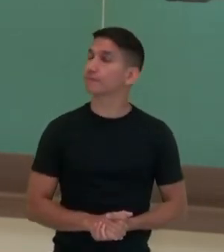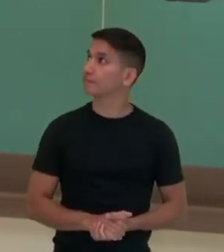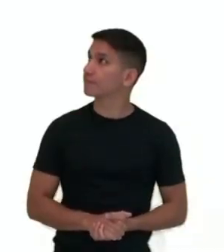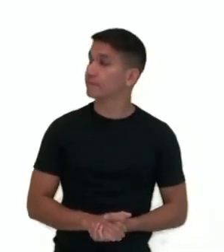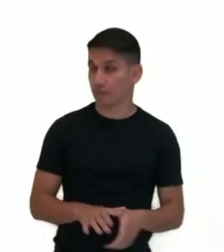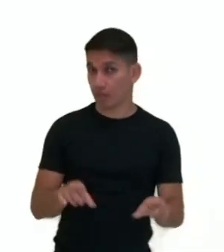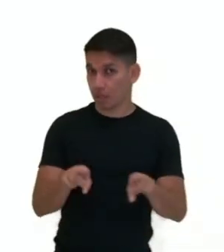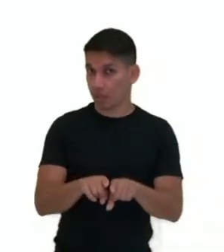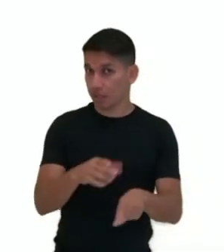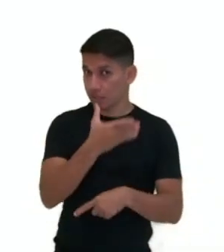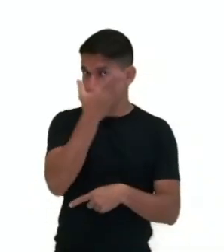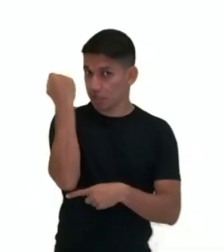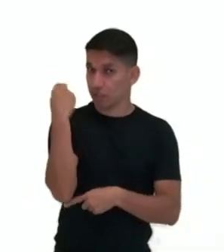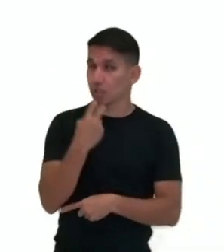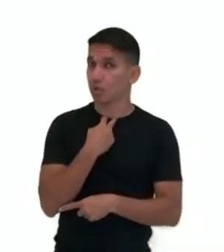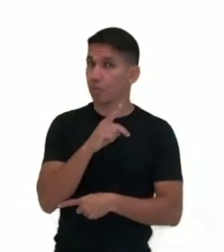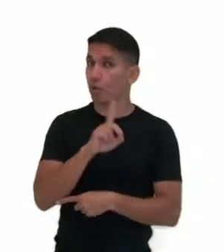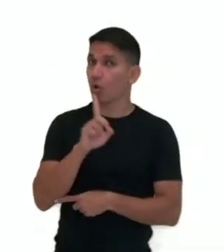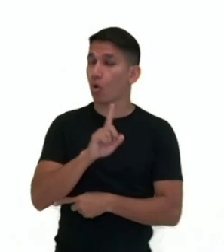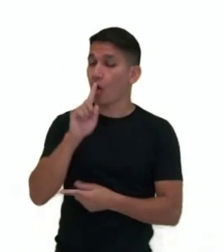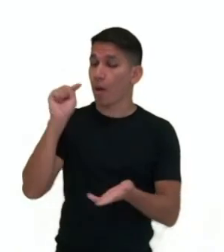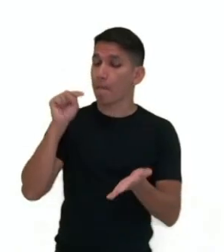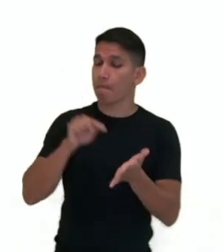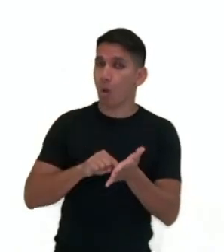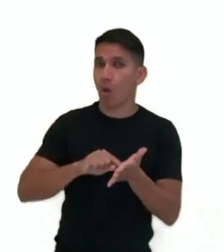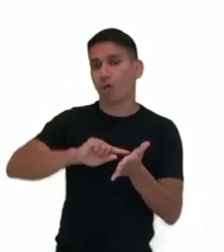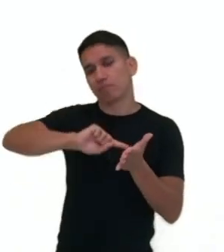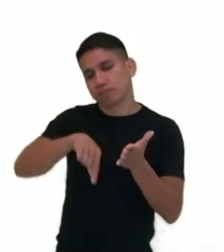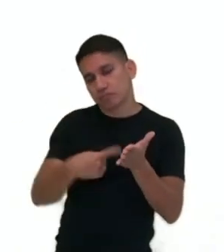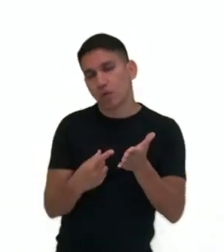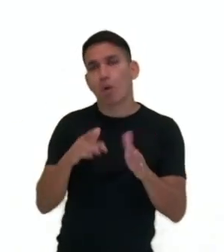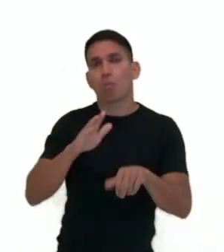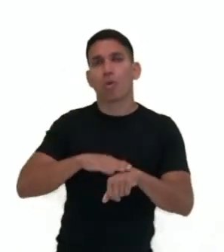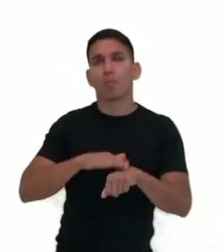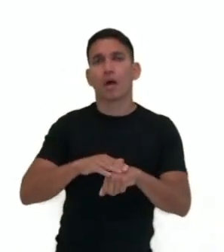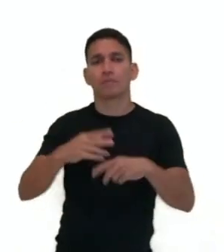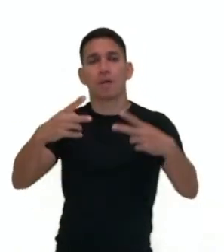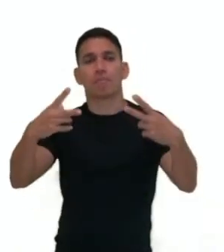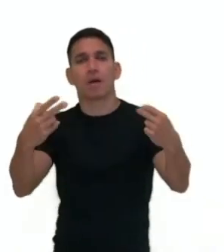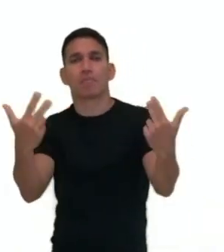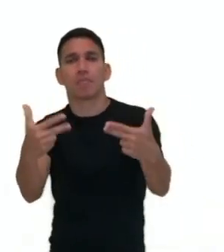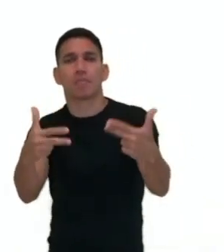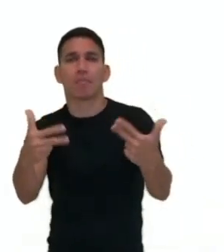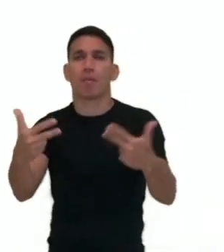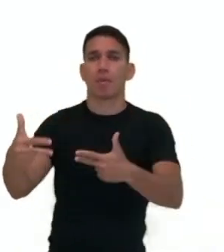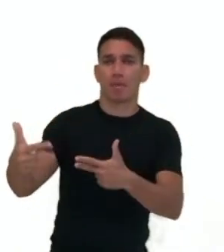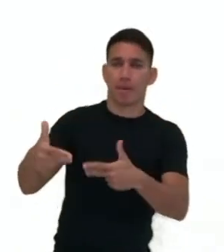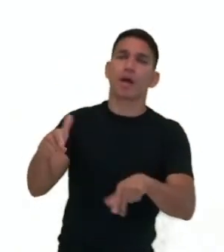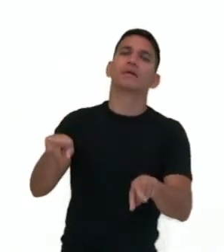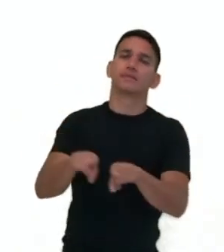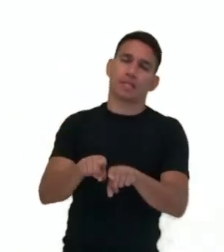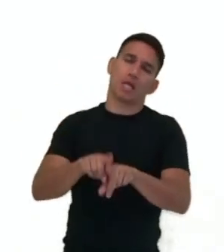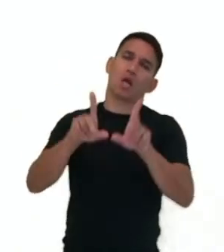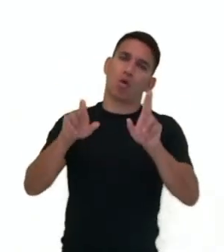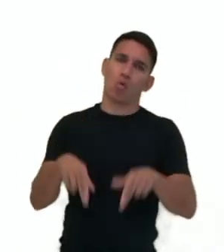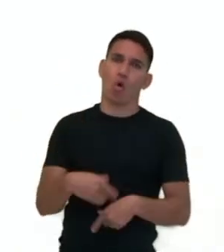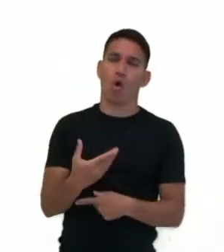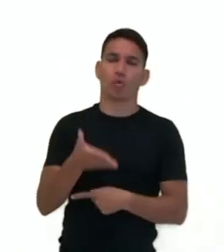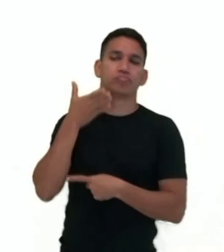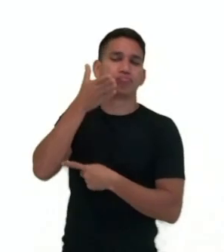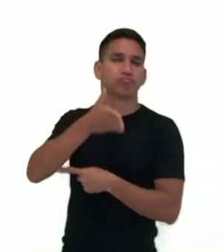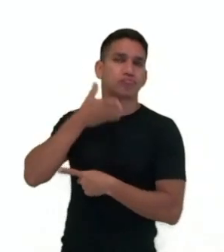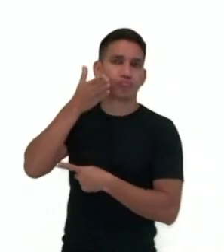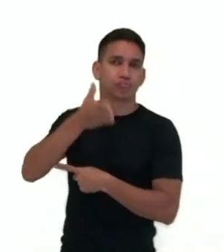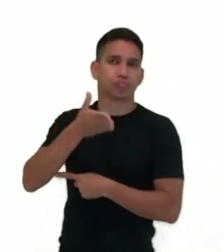Não se esqueça de utilizar pontuações ali dentro dos diálogos, né? Que é constituído no discurso direto. Caso